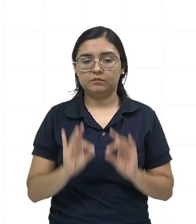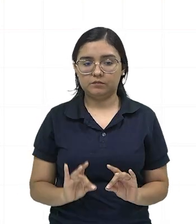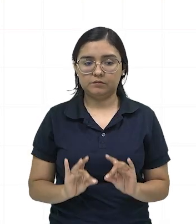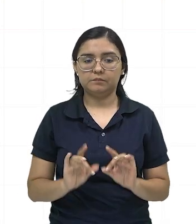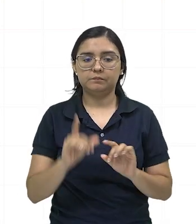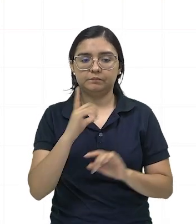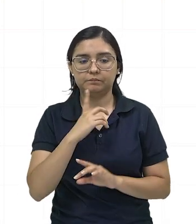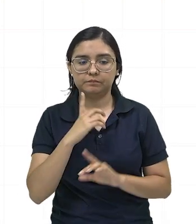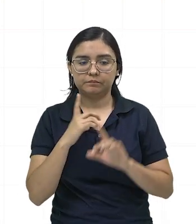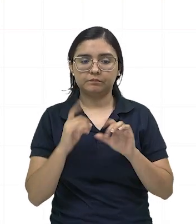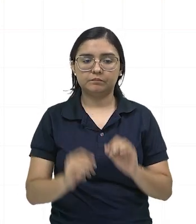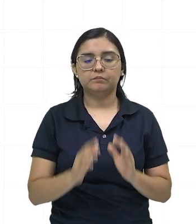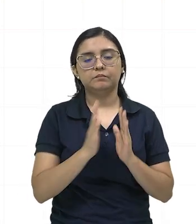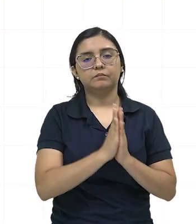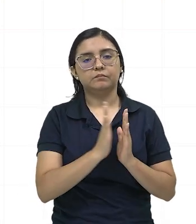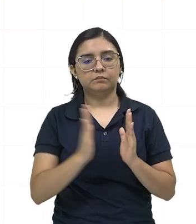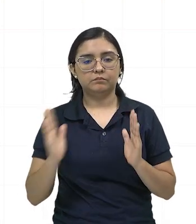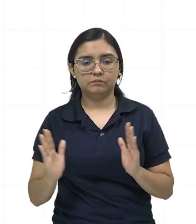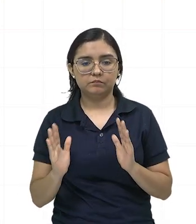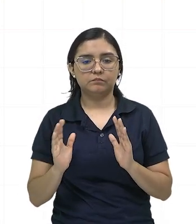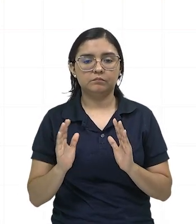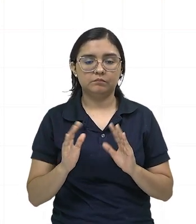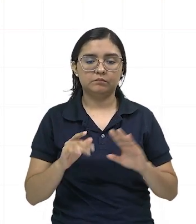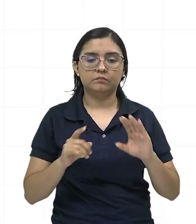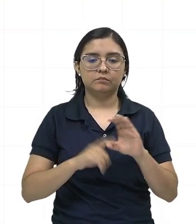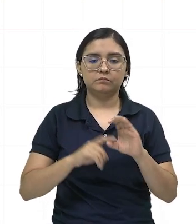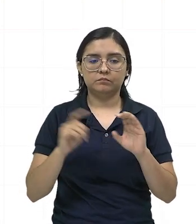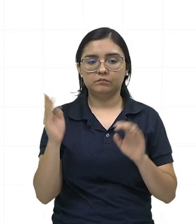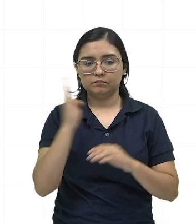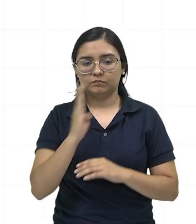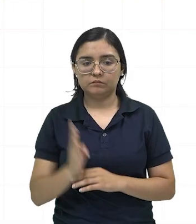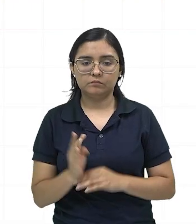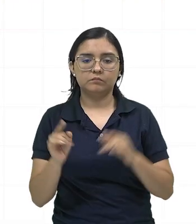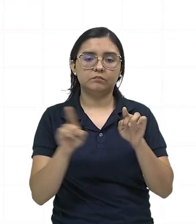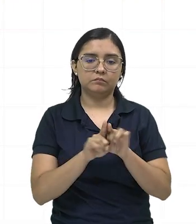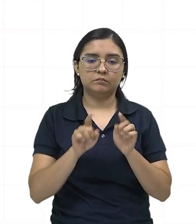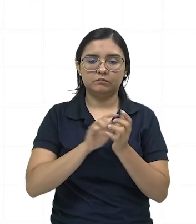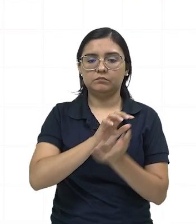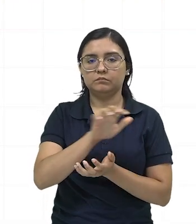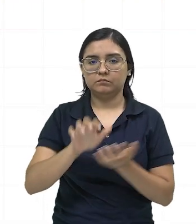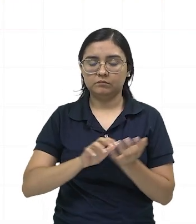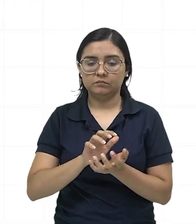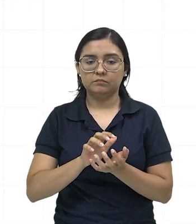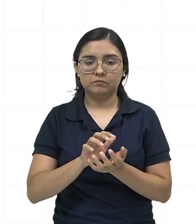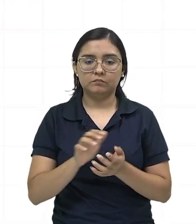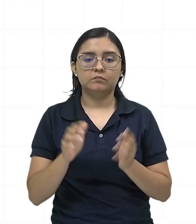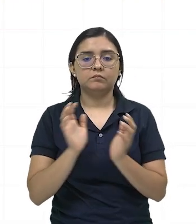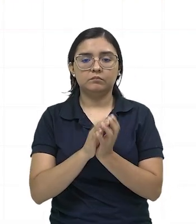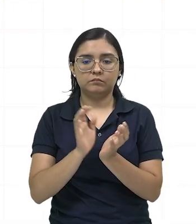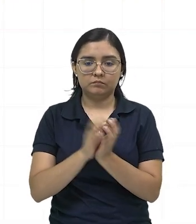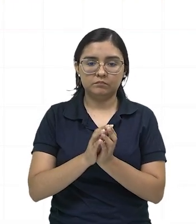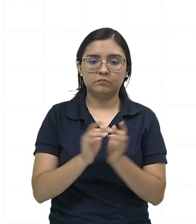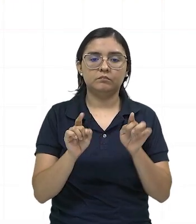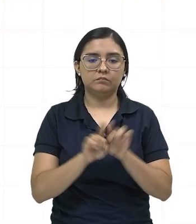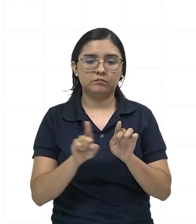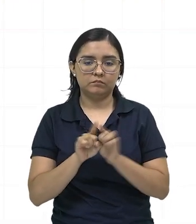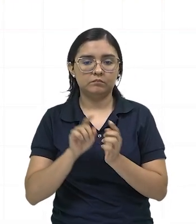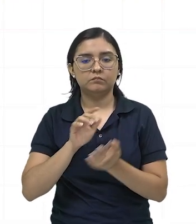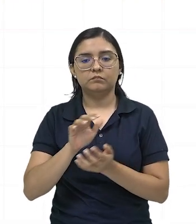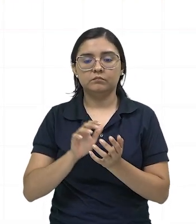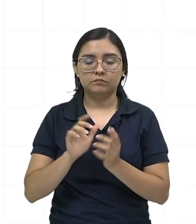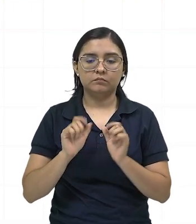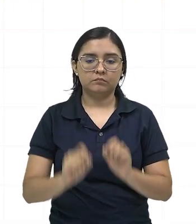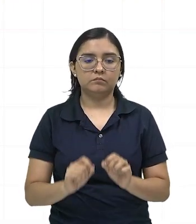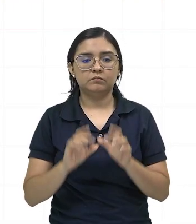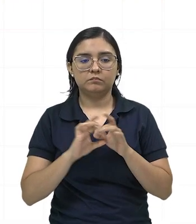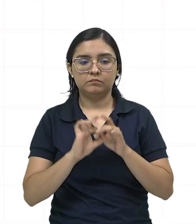nosso detalhamento, nós vamos verificar os caminhos até a independência do Brasil, insurreição pernambucana, a Revolução